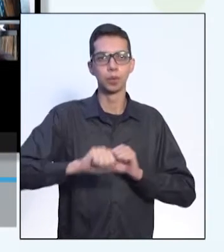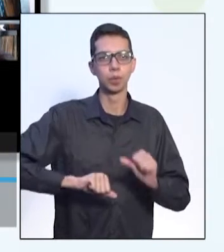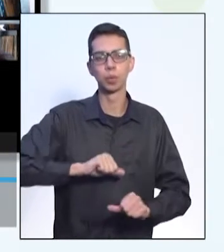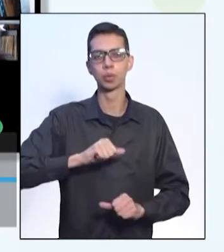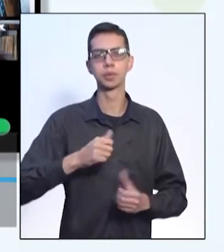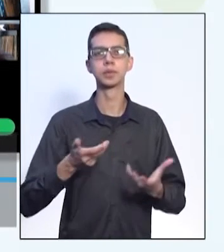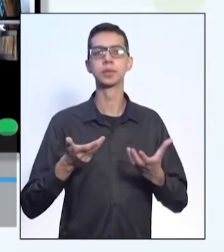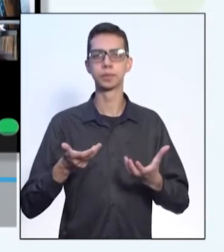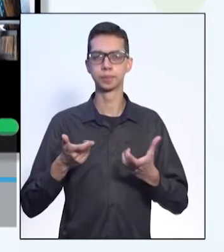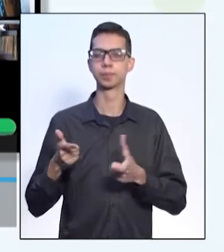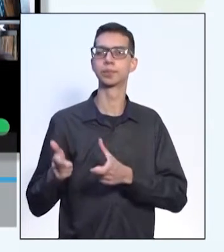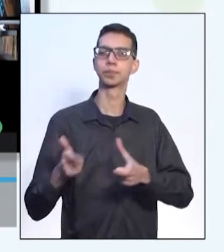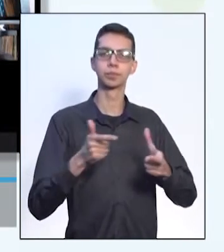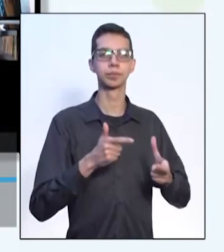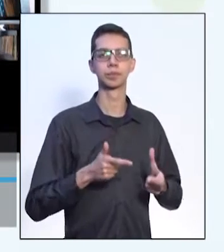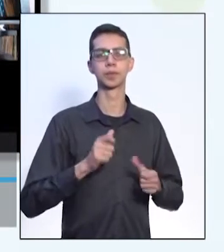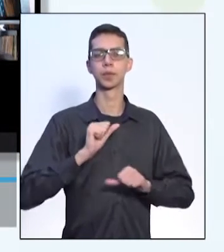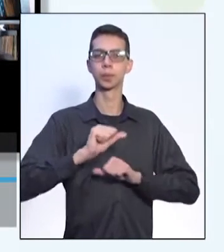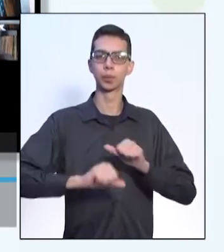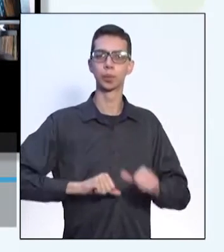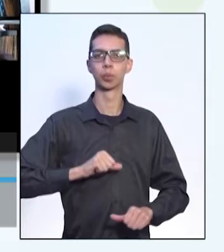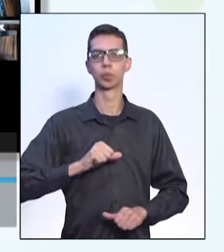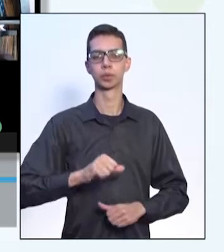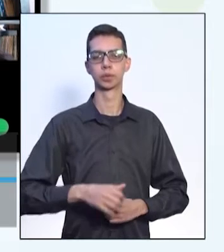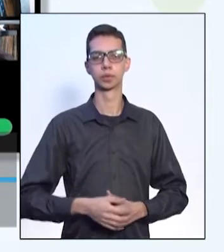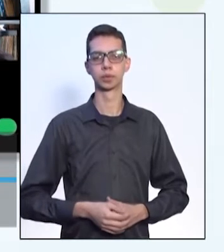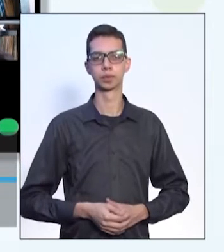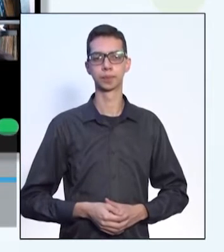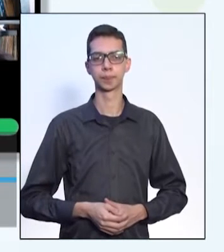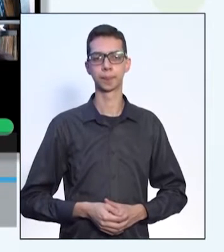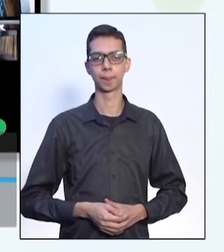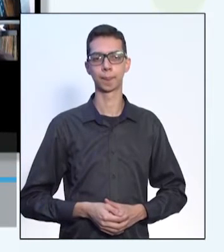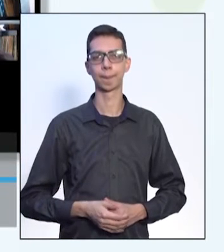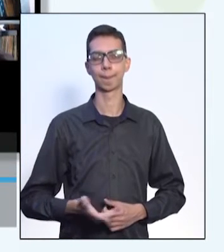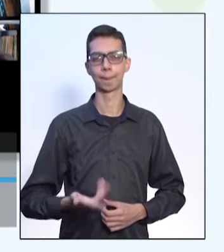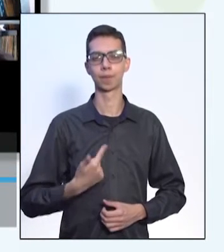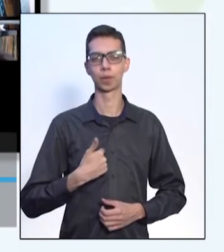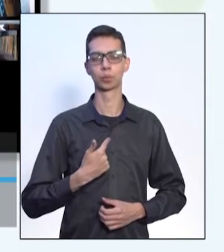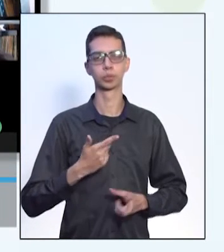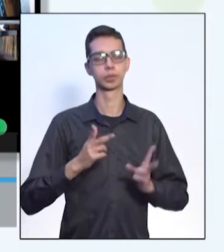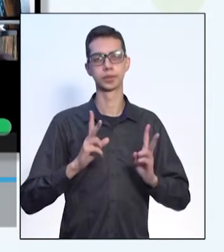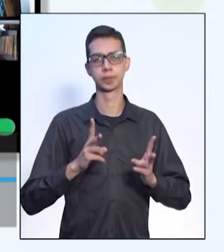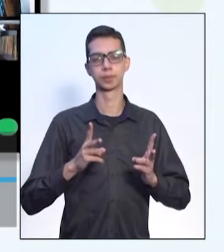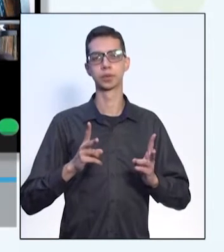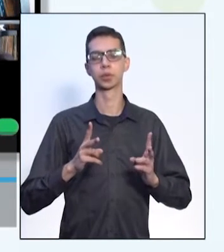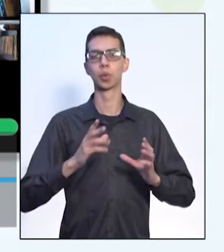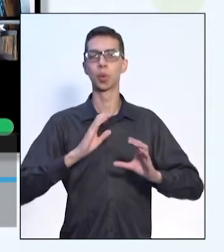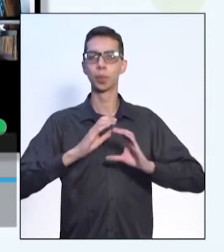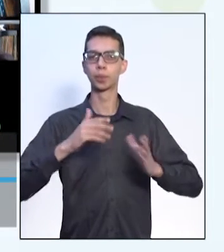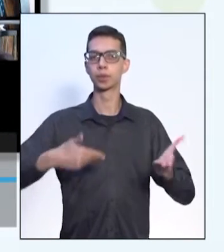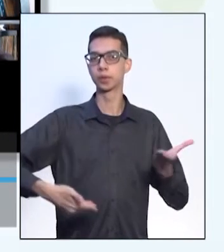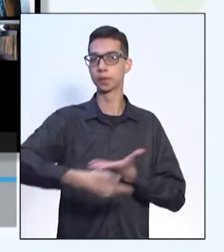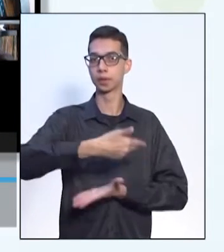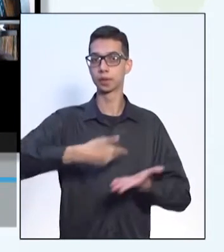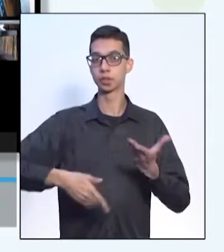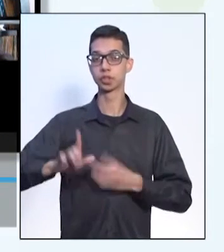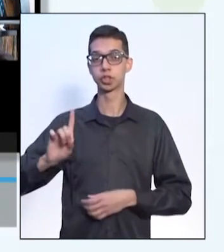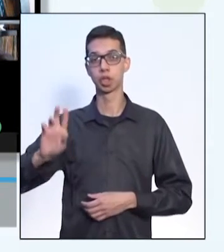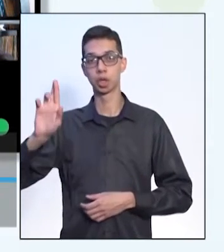o ambiente, criar um diálogo ali entre os professores, entre a direção, né, do